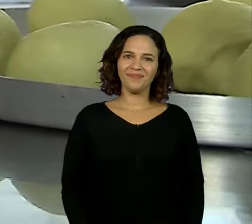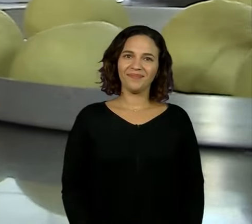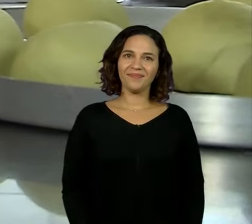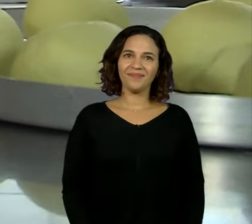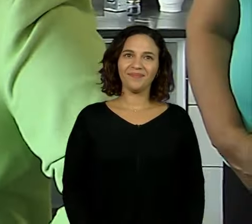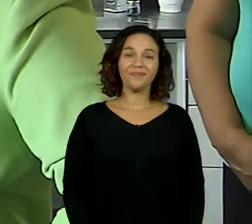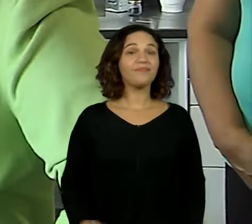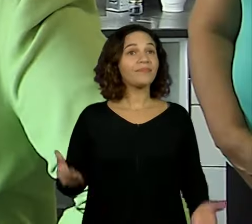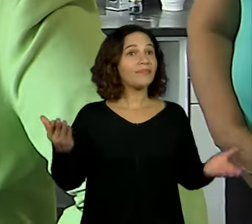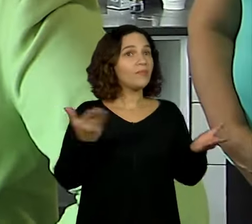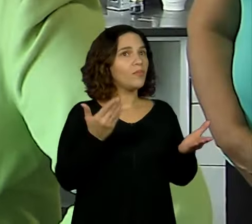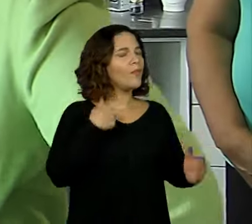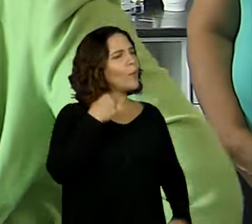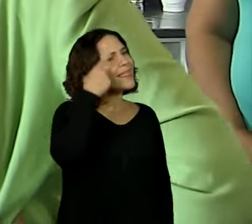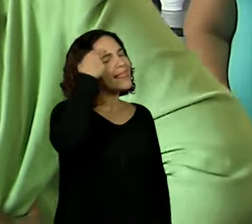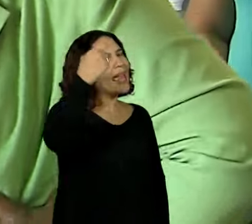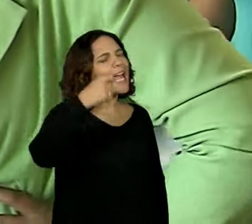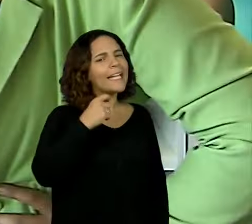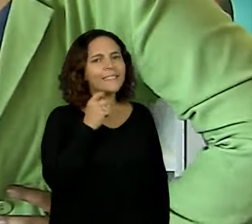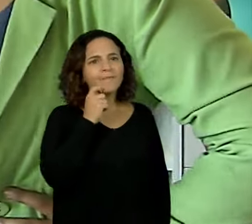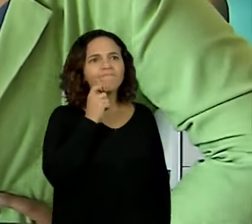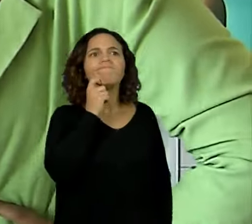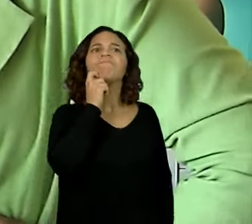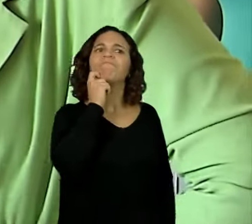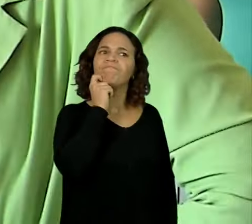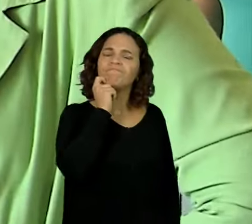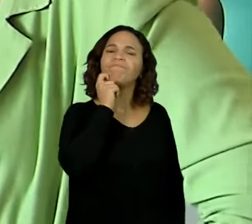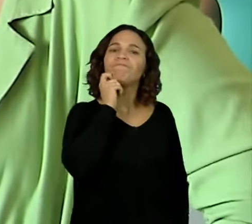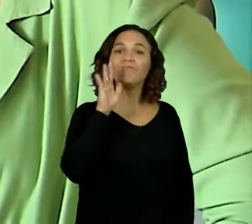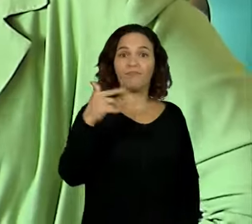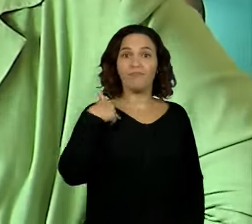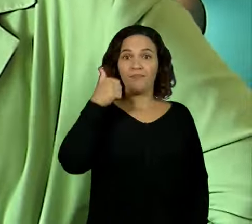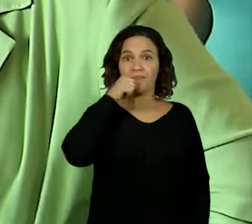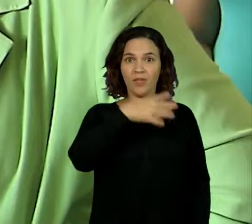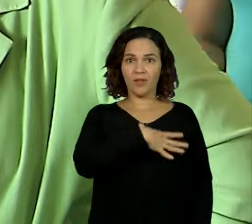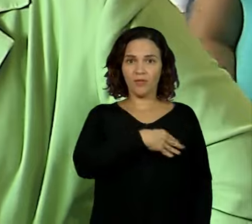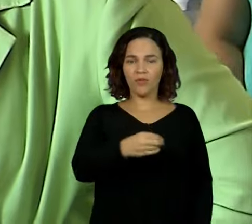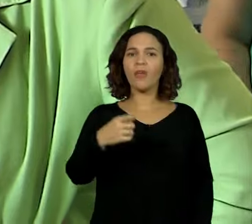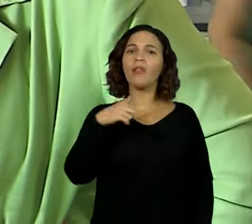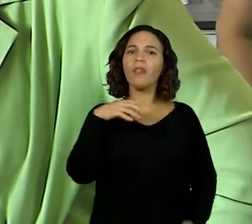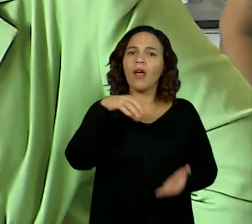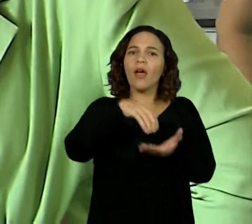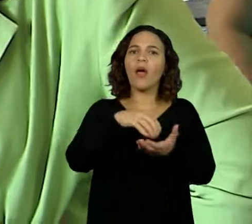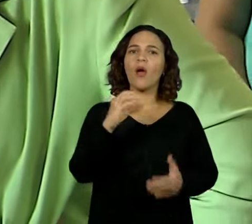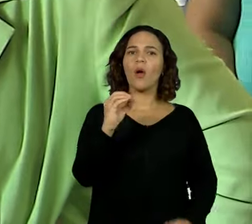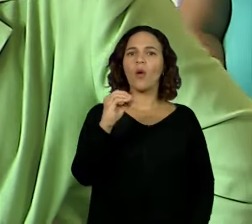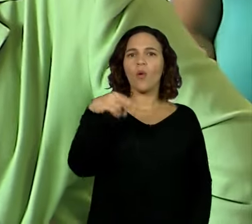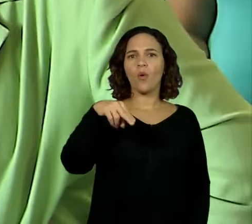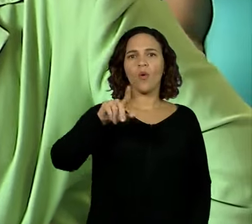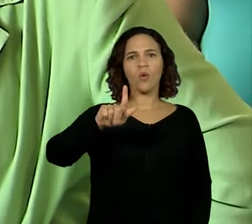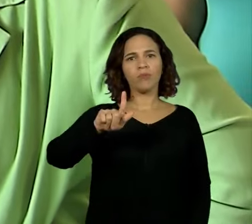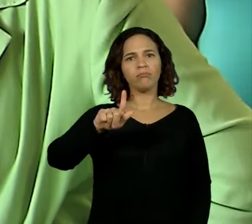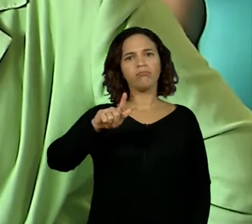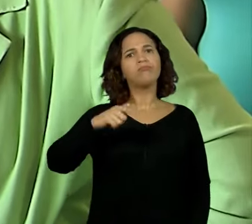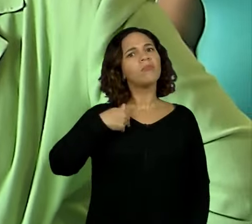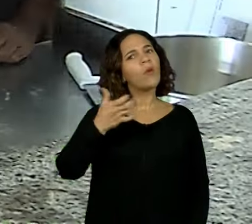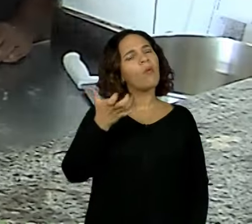Agora eu peguei uma ideia bem grande, que a minha filha tem uma ONG, e eu quero ver se